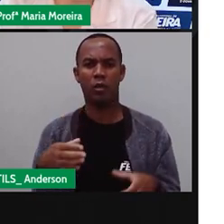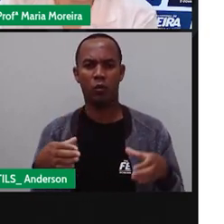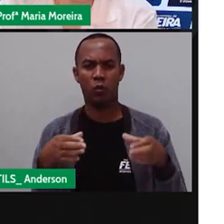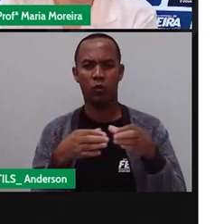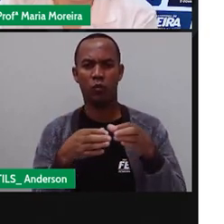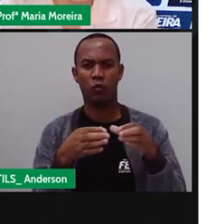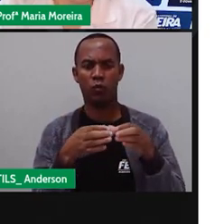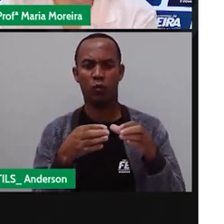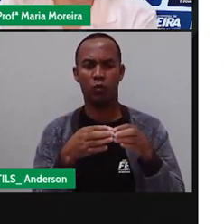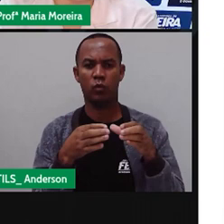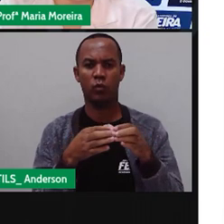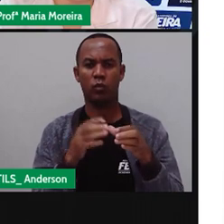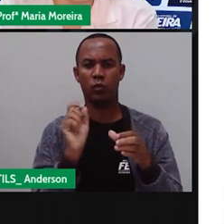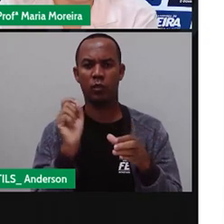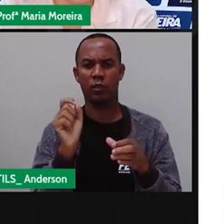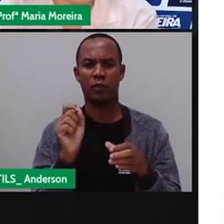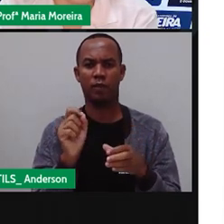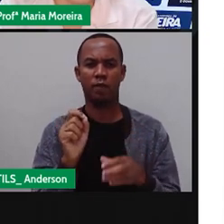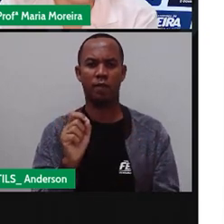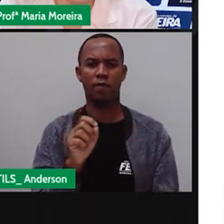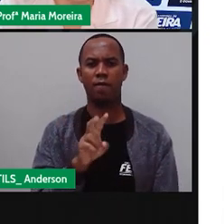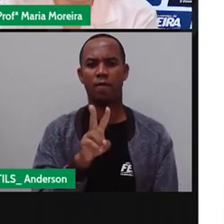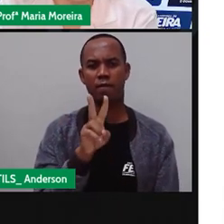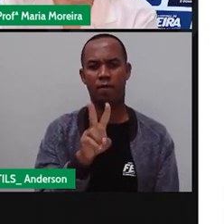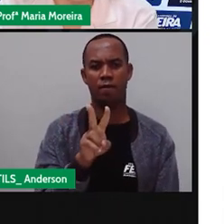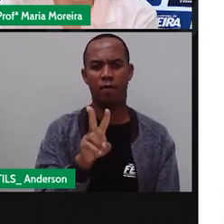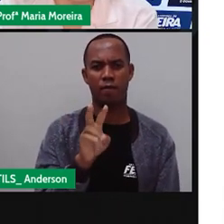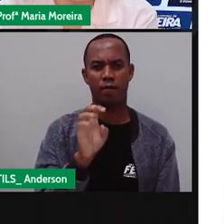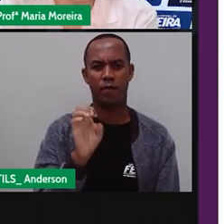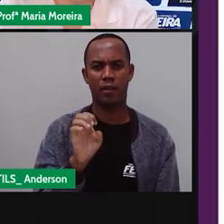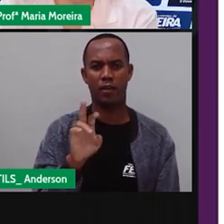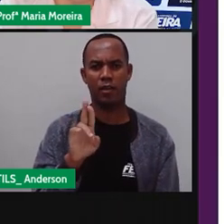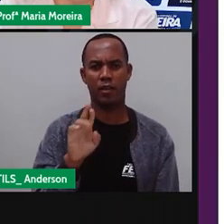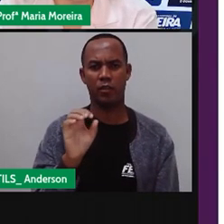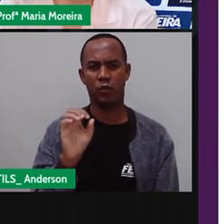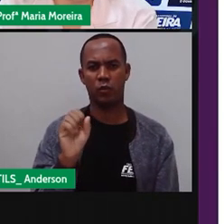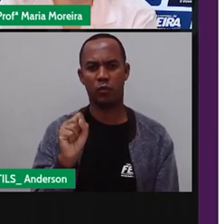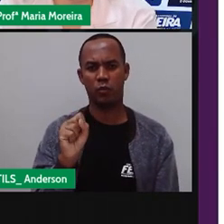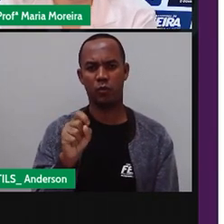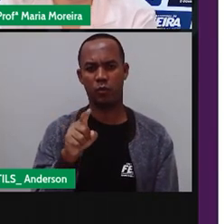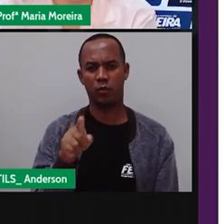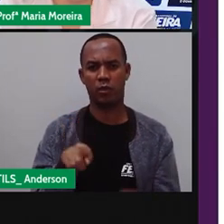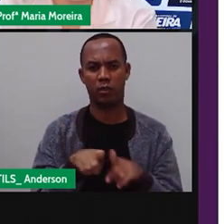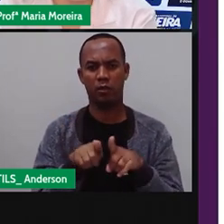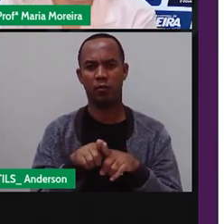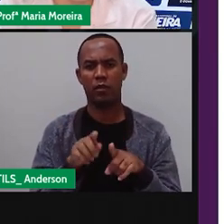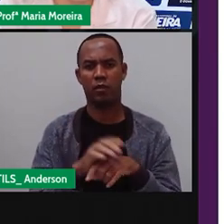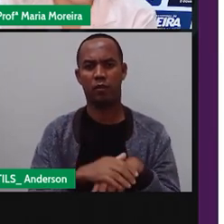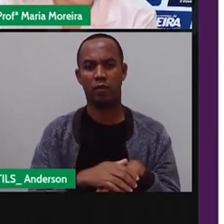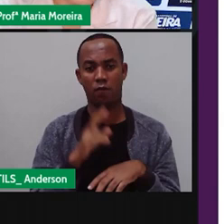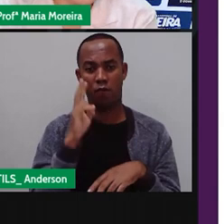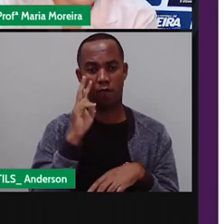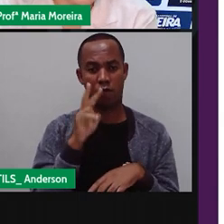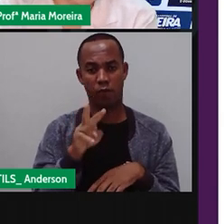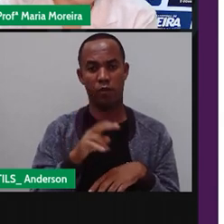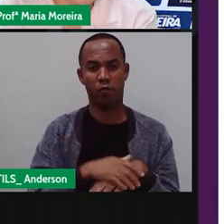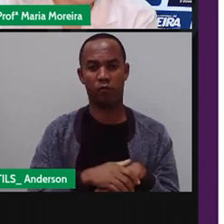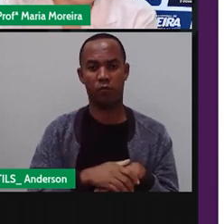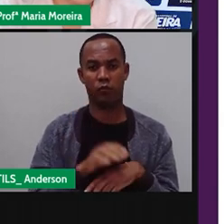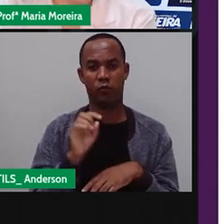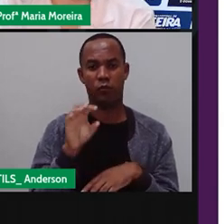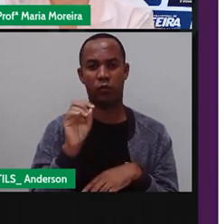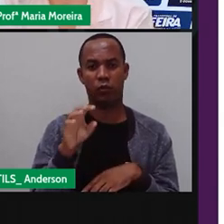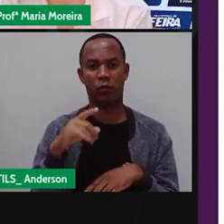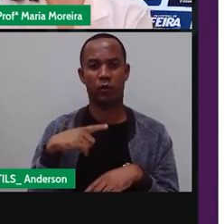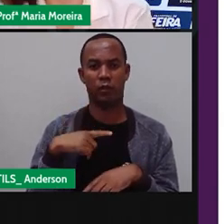de versos. Vamos voltar aqui, ó, mais um pouquinho. Viram só? Esse aqui contém